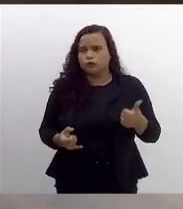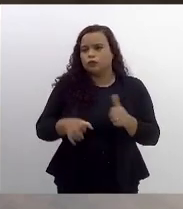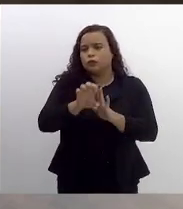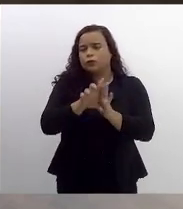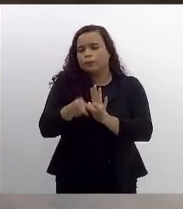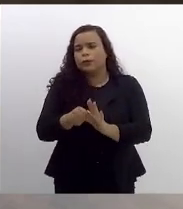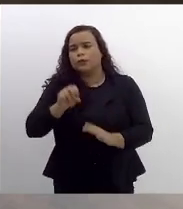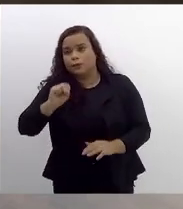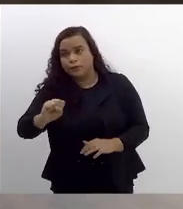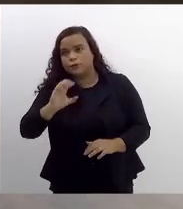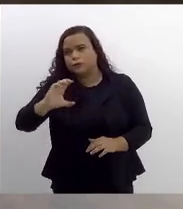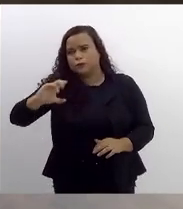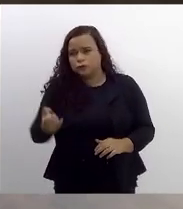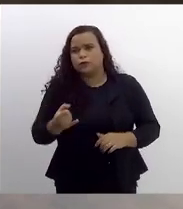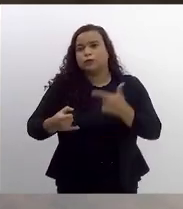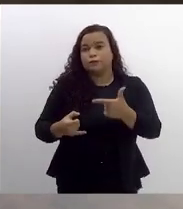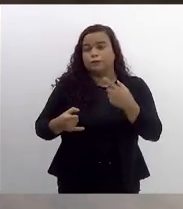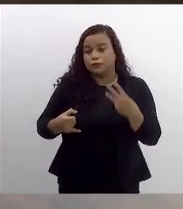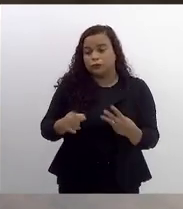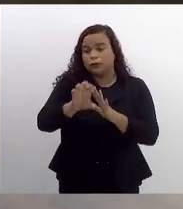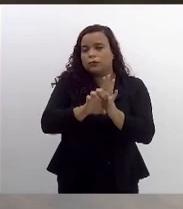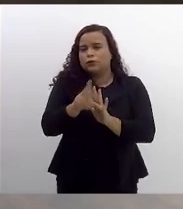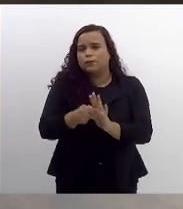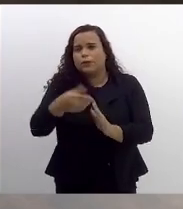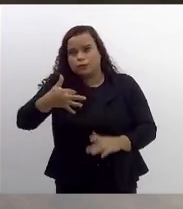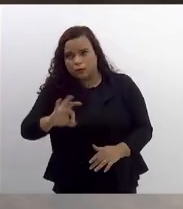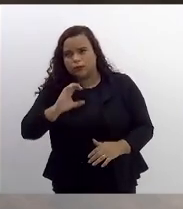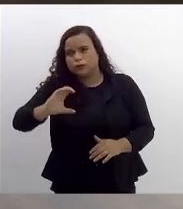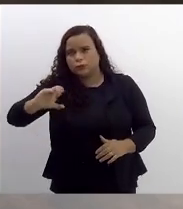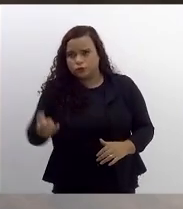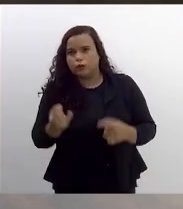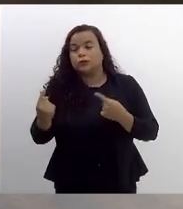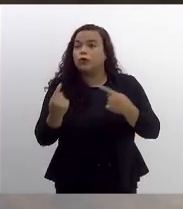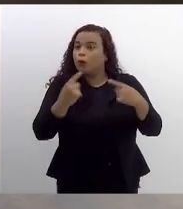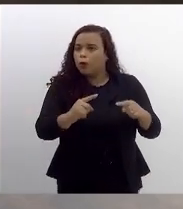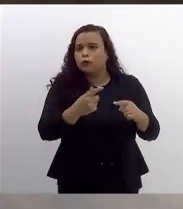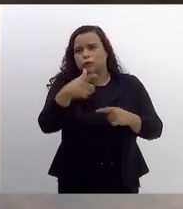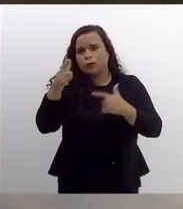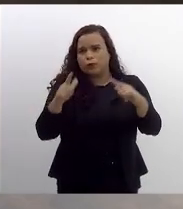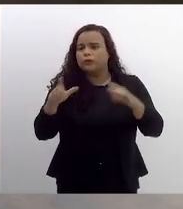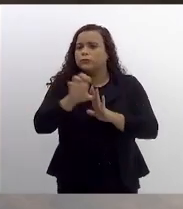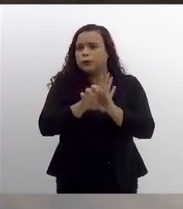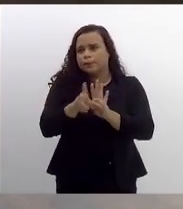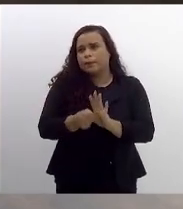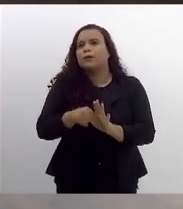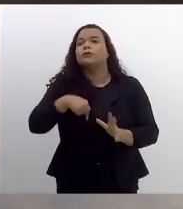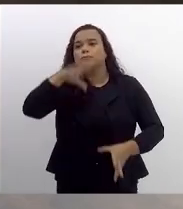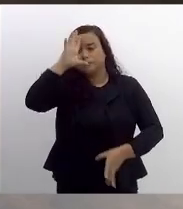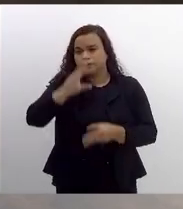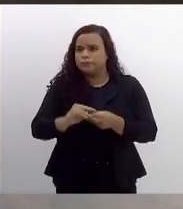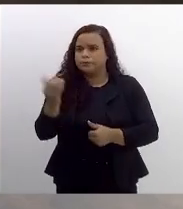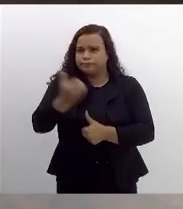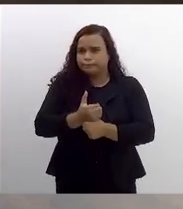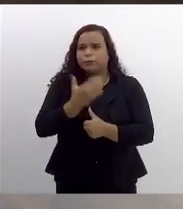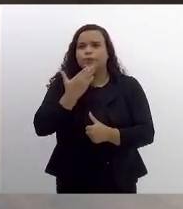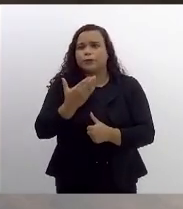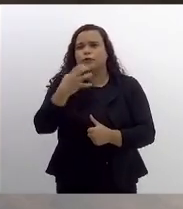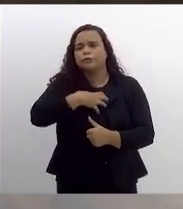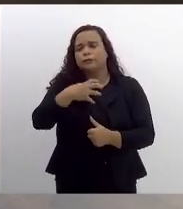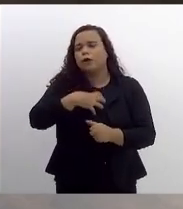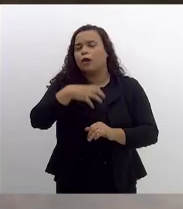ccj 23 pela Emenda 10 a ccj contra as demais emendas concluindo o substitutivo de uma forma final de